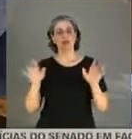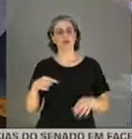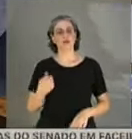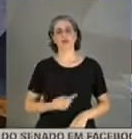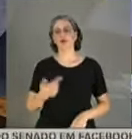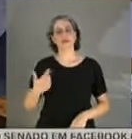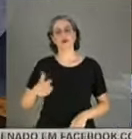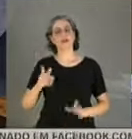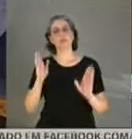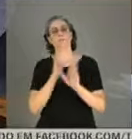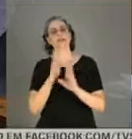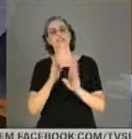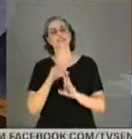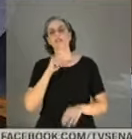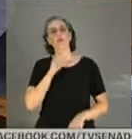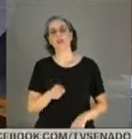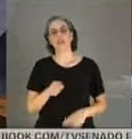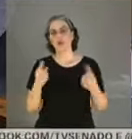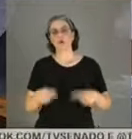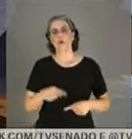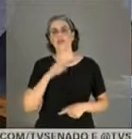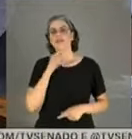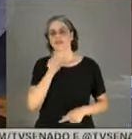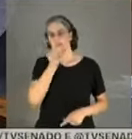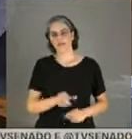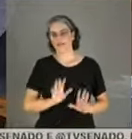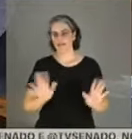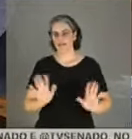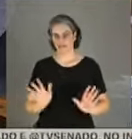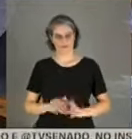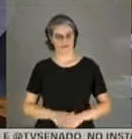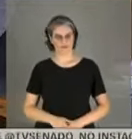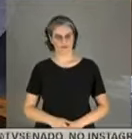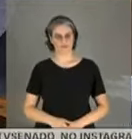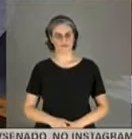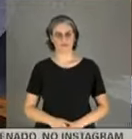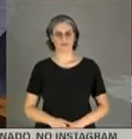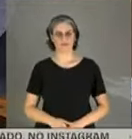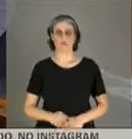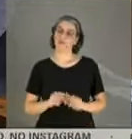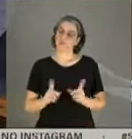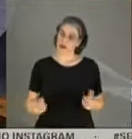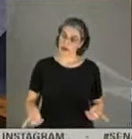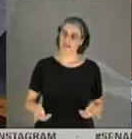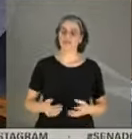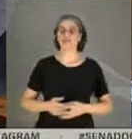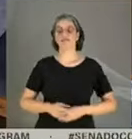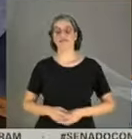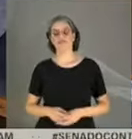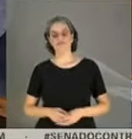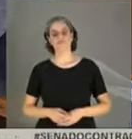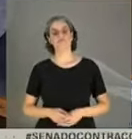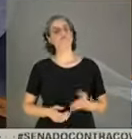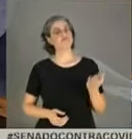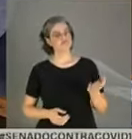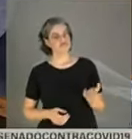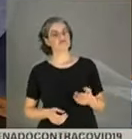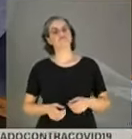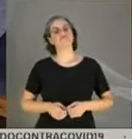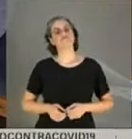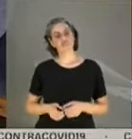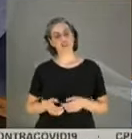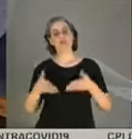quem quer que seja. Né? Muito interessante como o nosso depoente, para mil e uma utilidades, está a